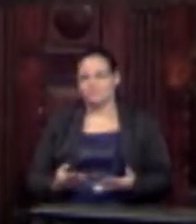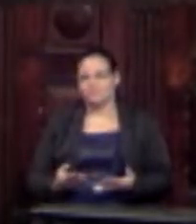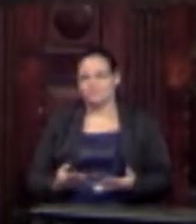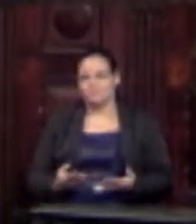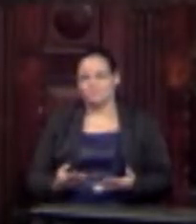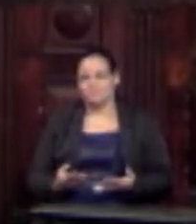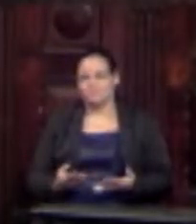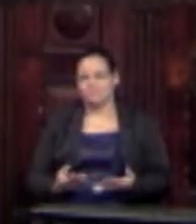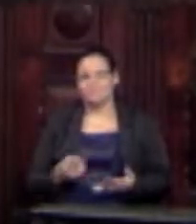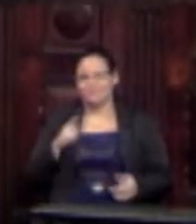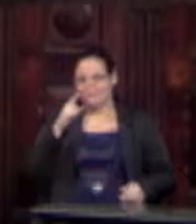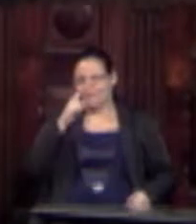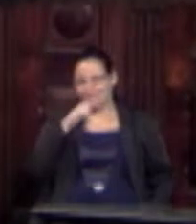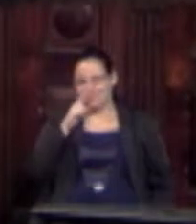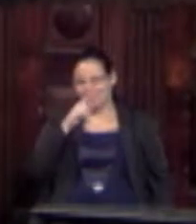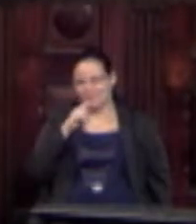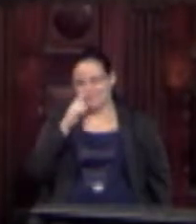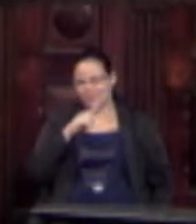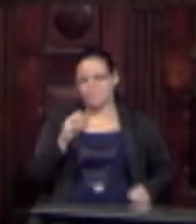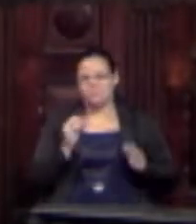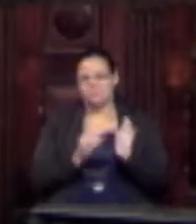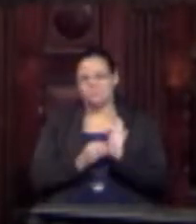por irregularidades